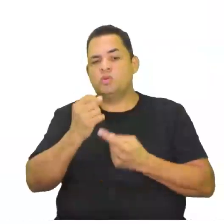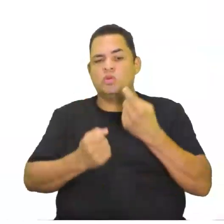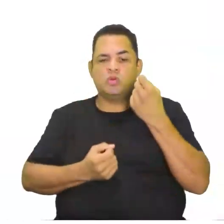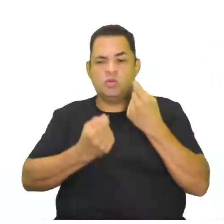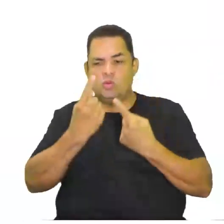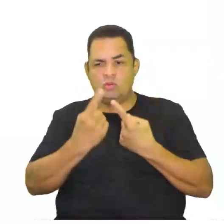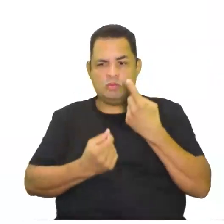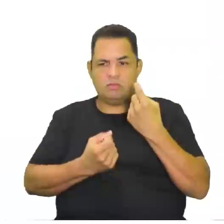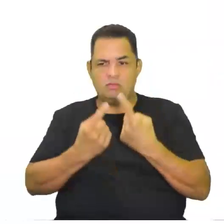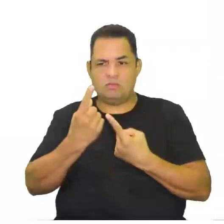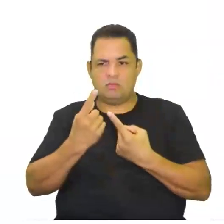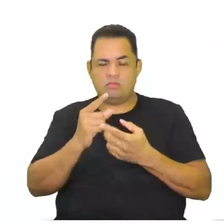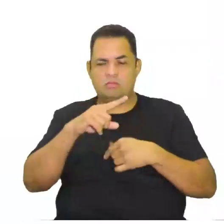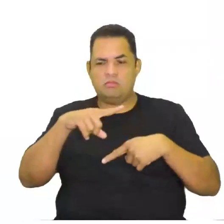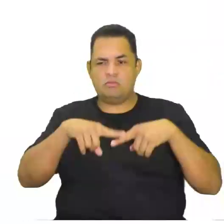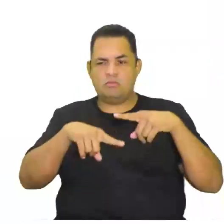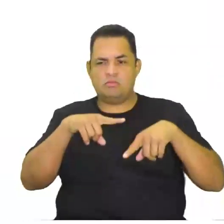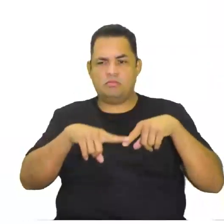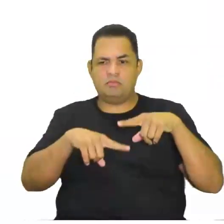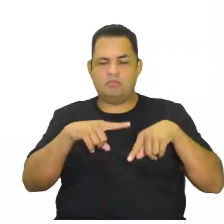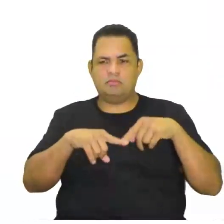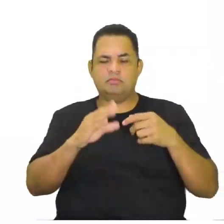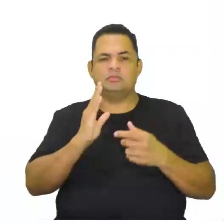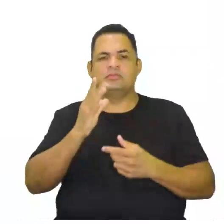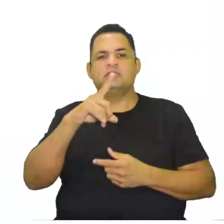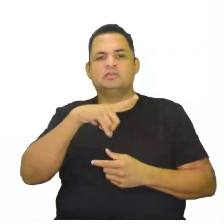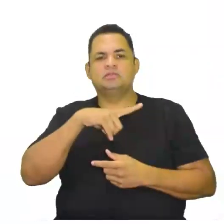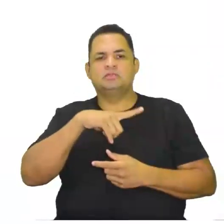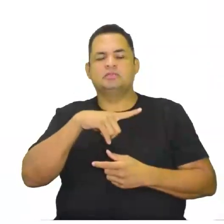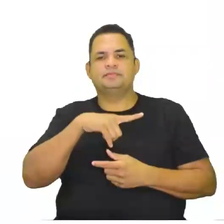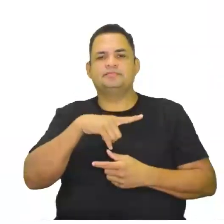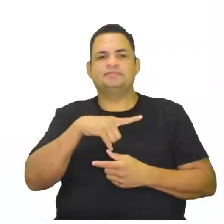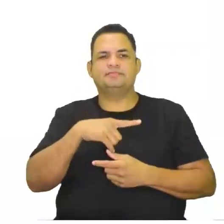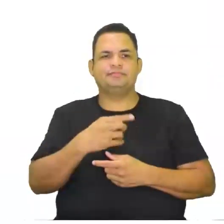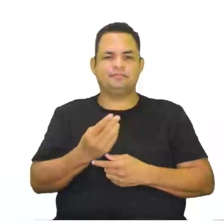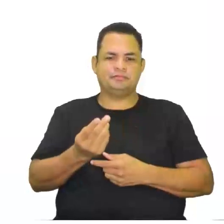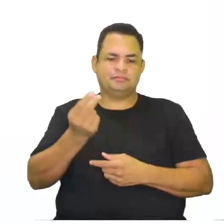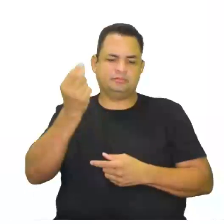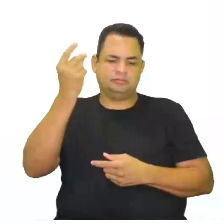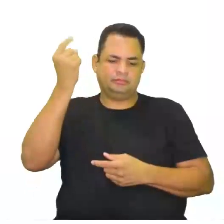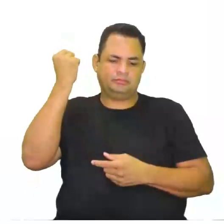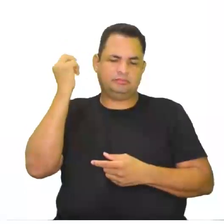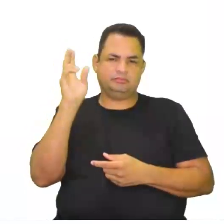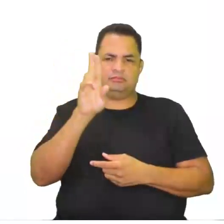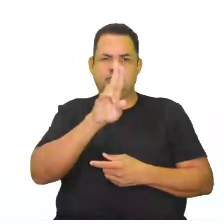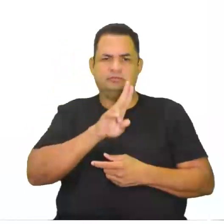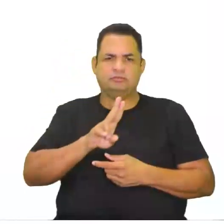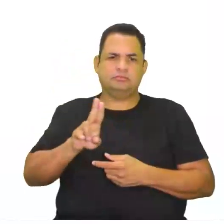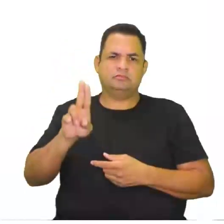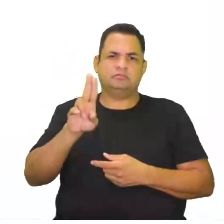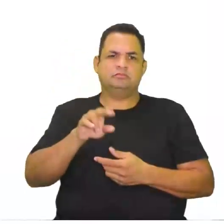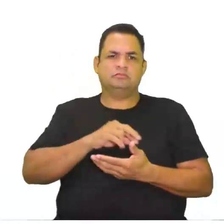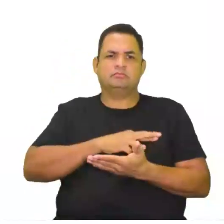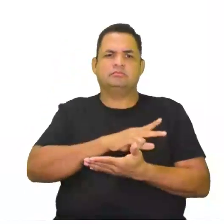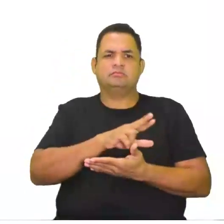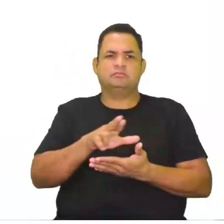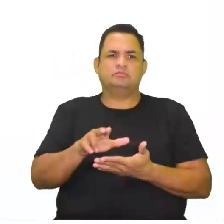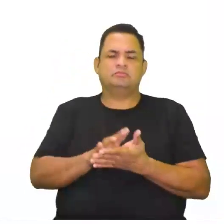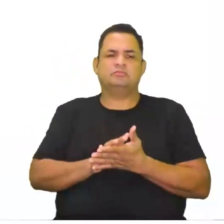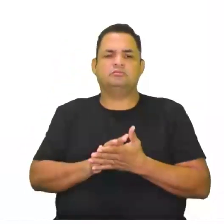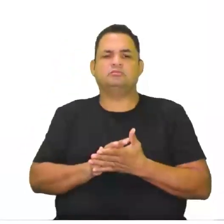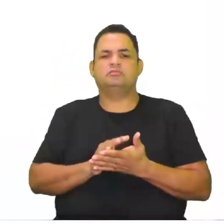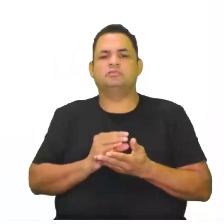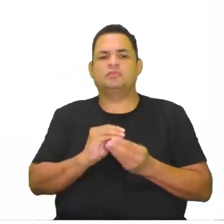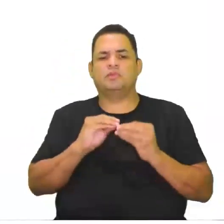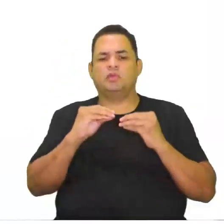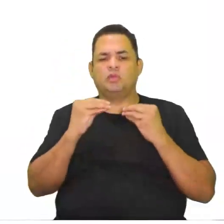alguns reagentes. Isso, gente, já existe. Antigamente era feito uso de várias outras substâncias que